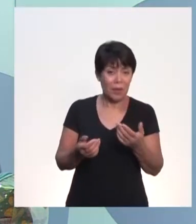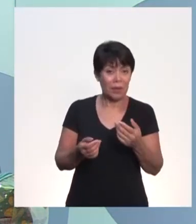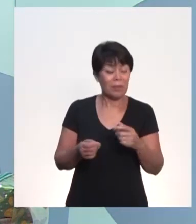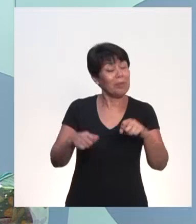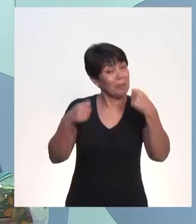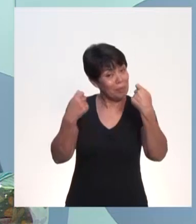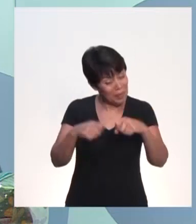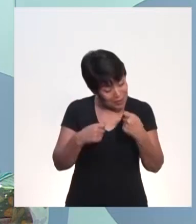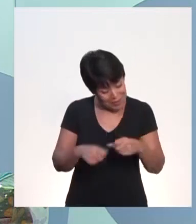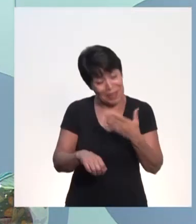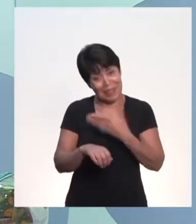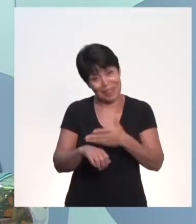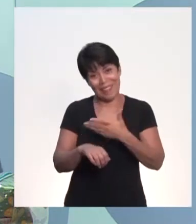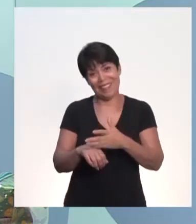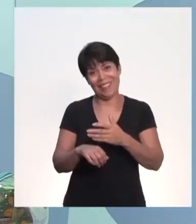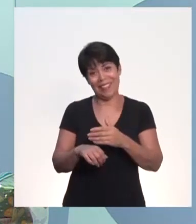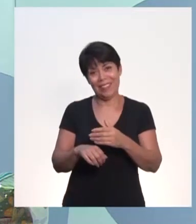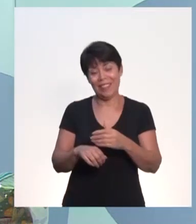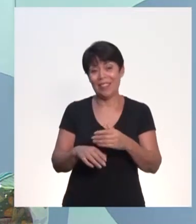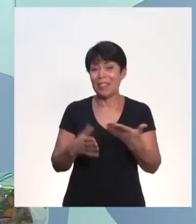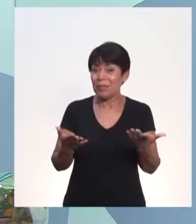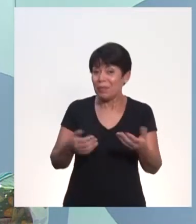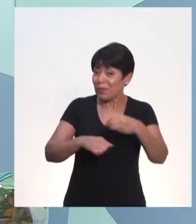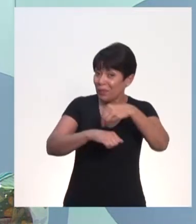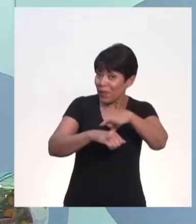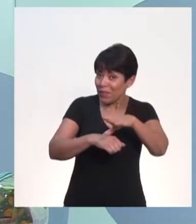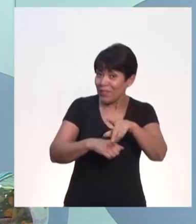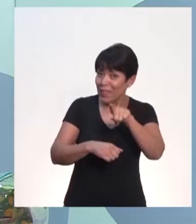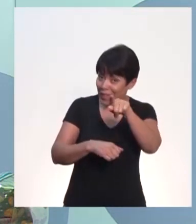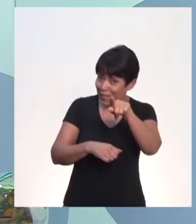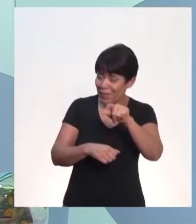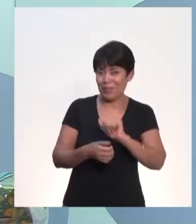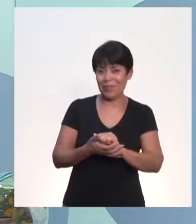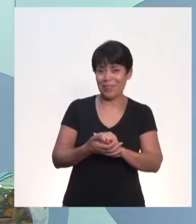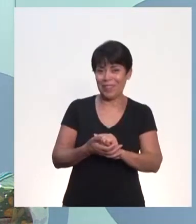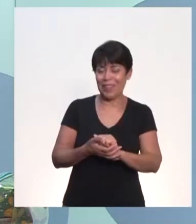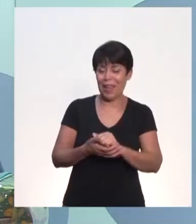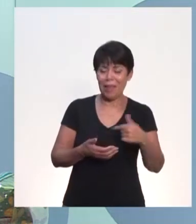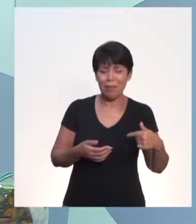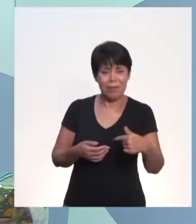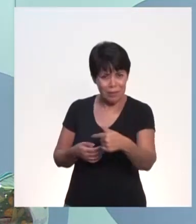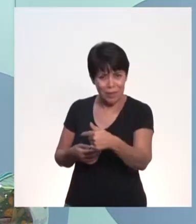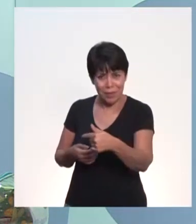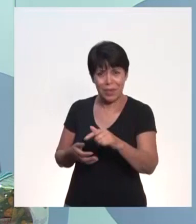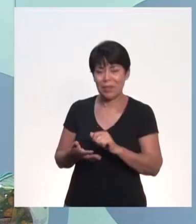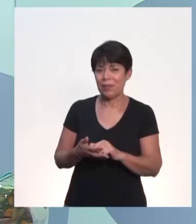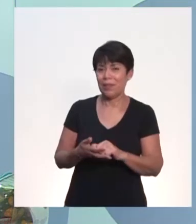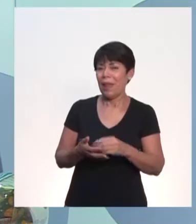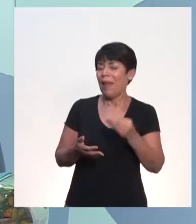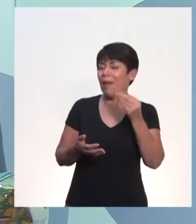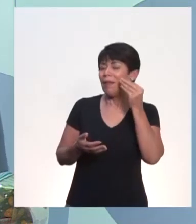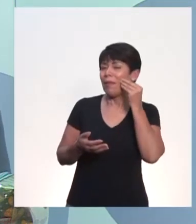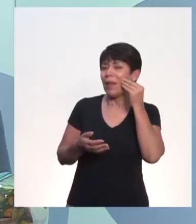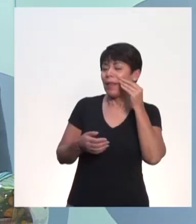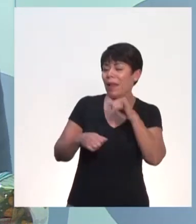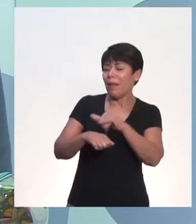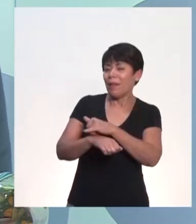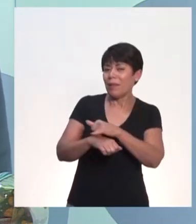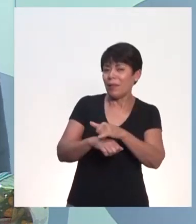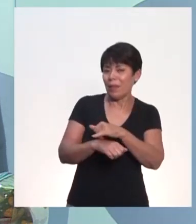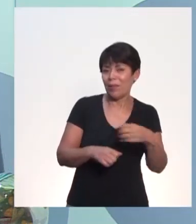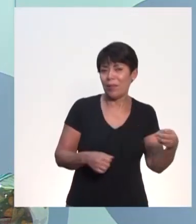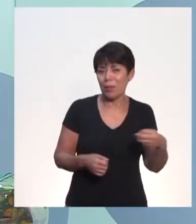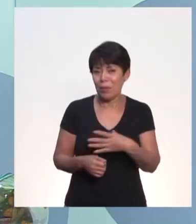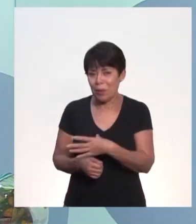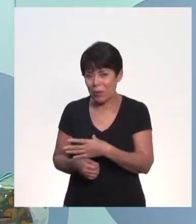treinando. Então, fica aí o desafio para vocês. Nessas próximas semanas, que tal tentar uma técnica de estudo